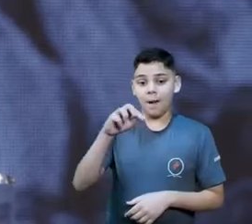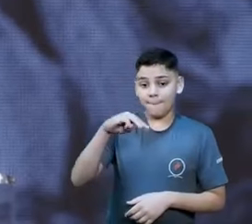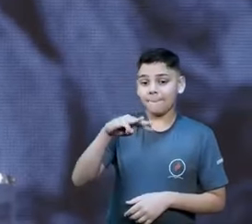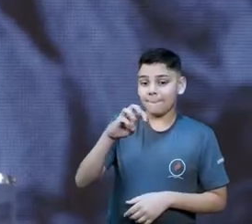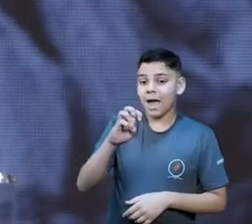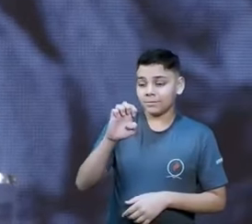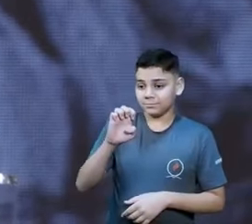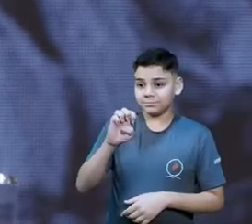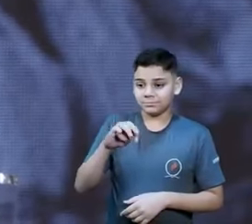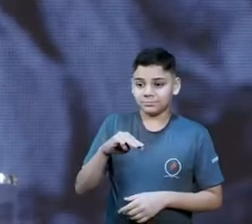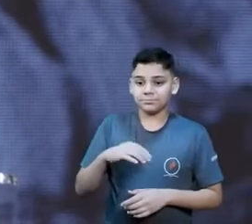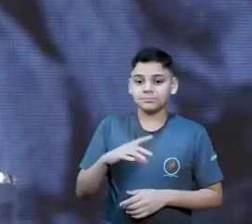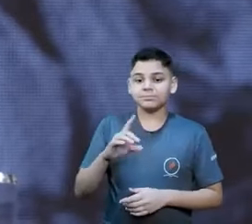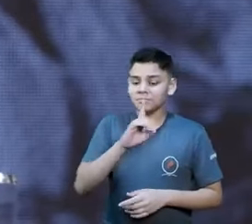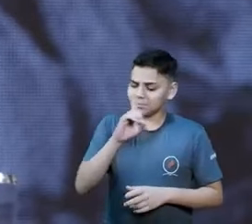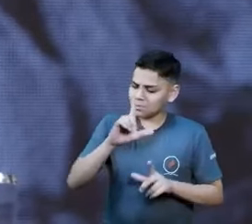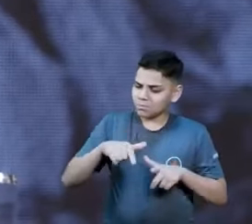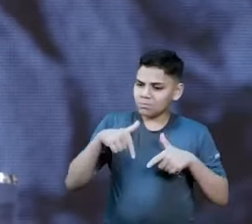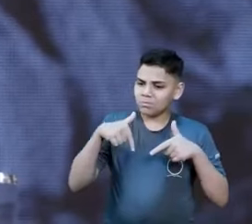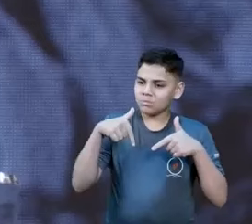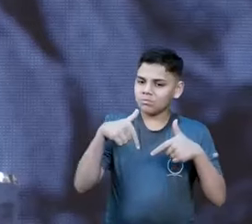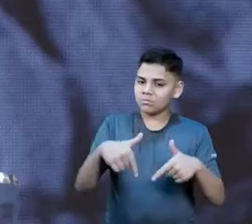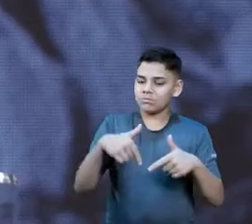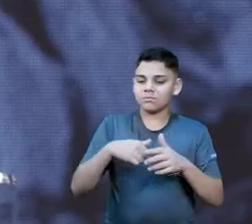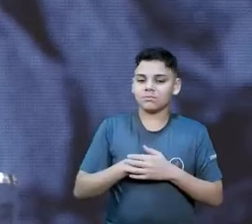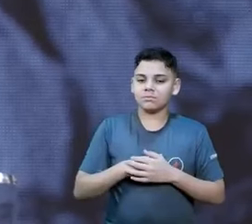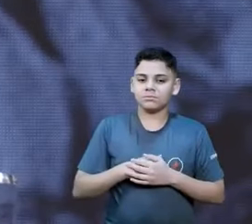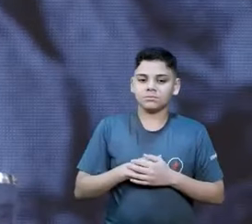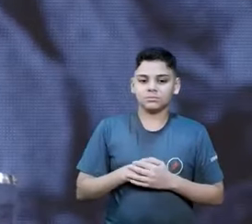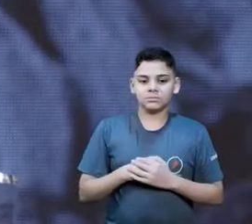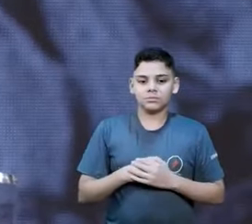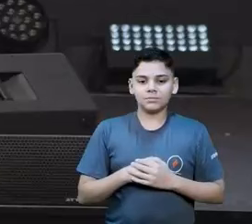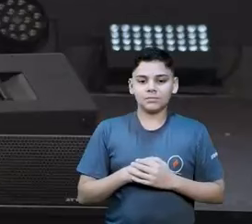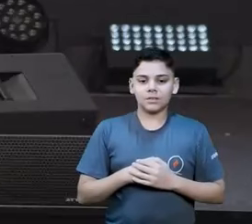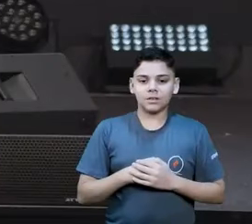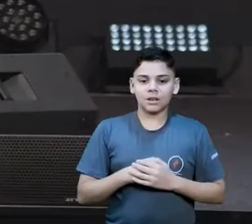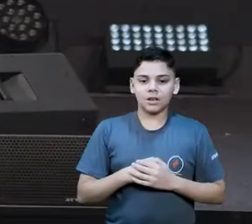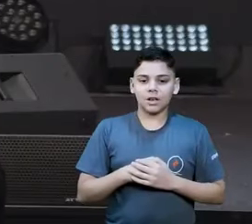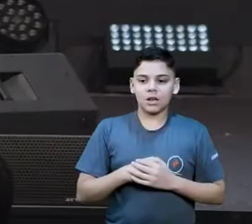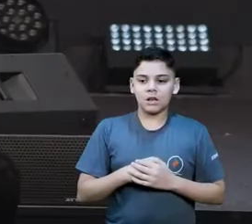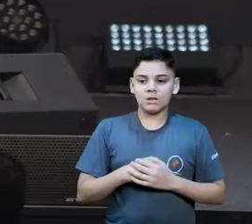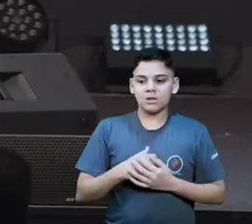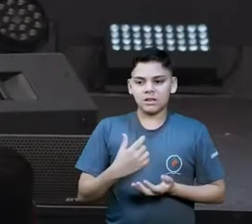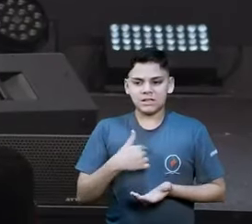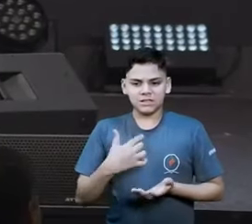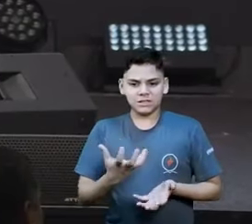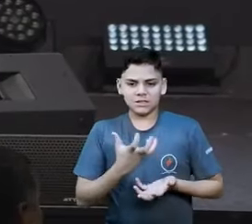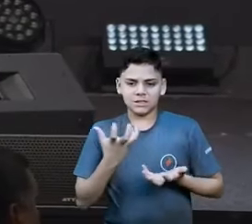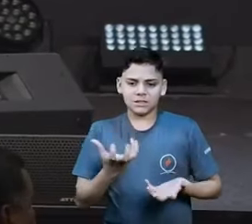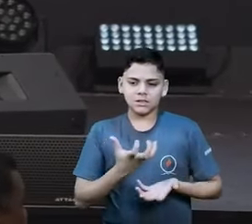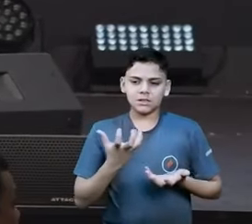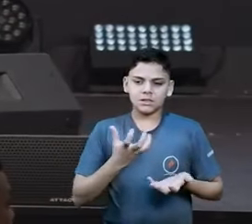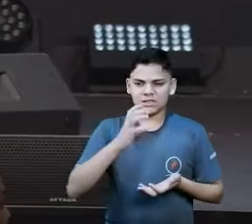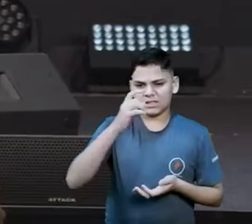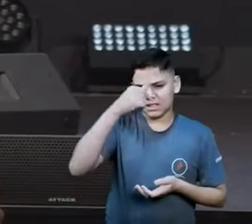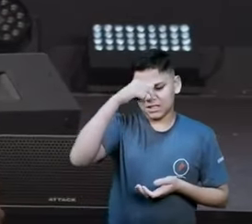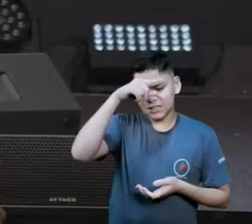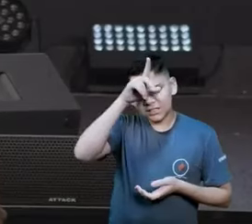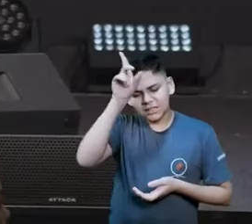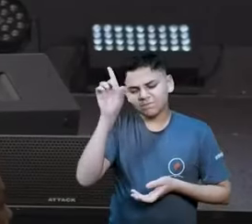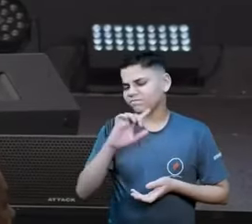faz aquele que realiza eu não tô querendo adivinhar nada mas quem